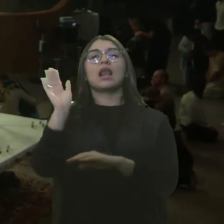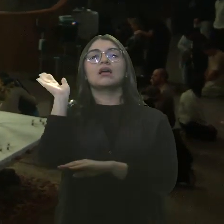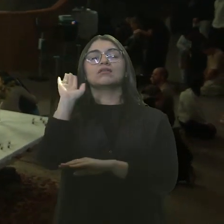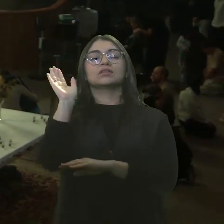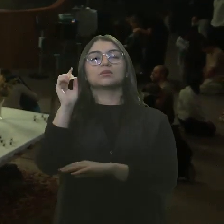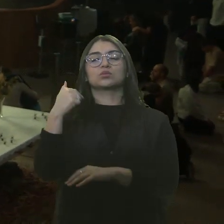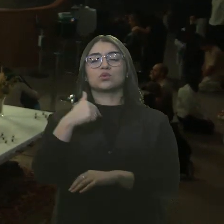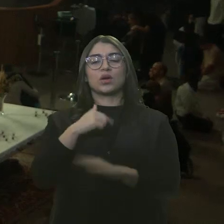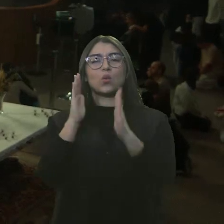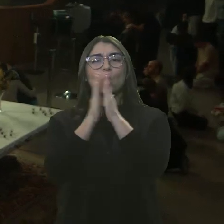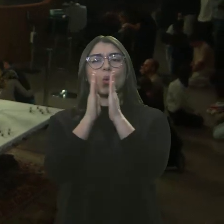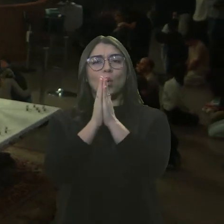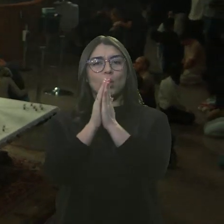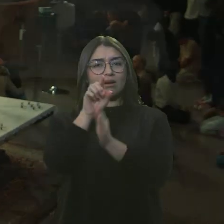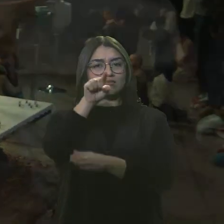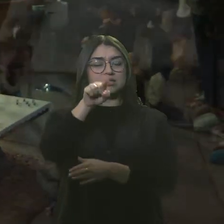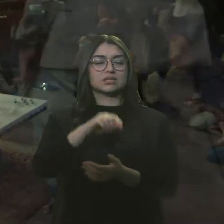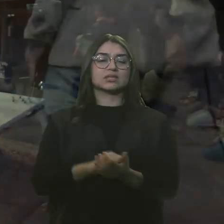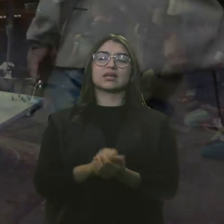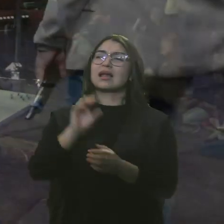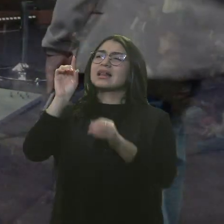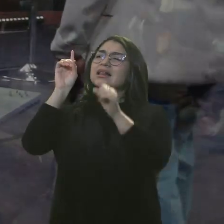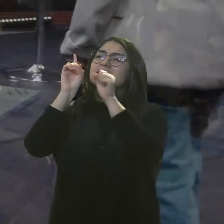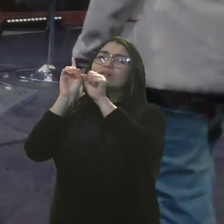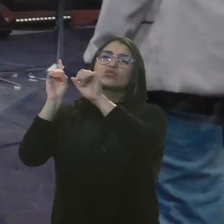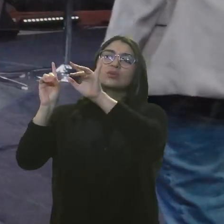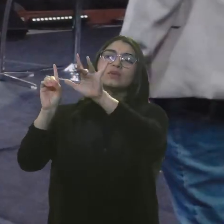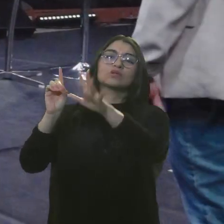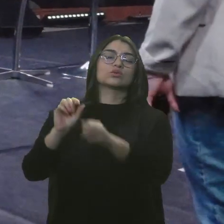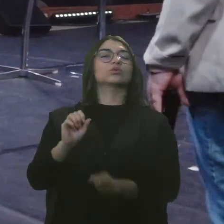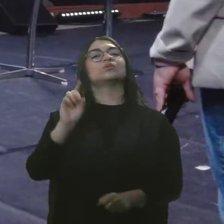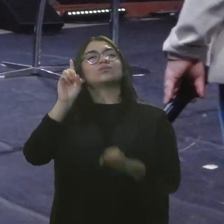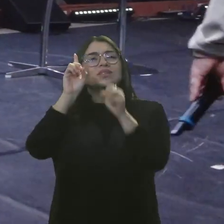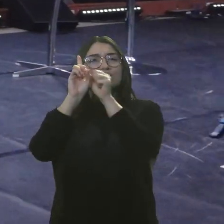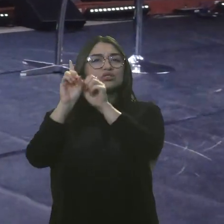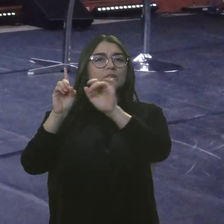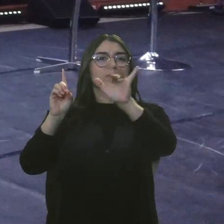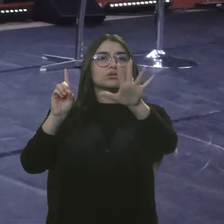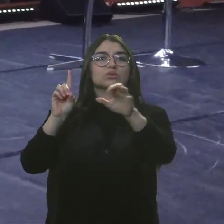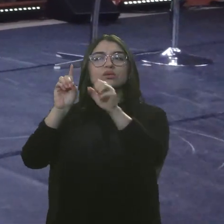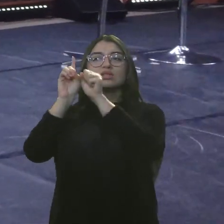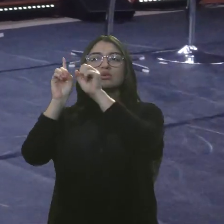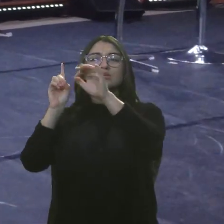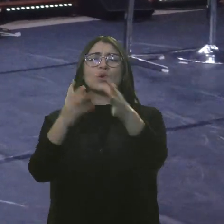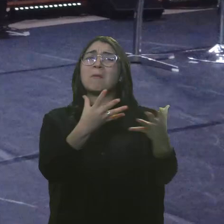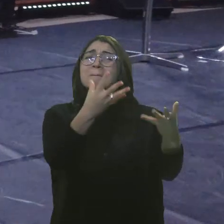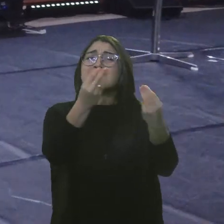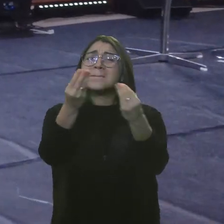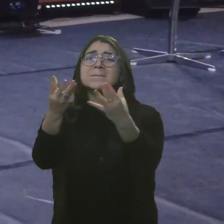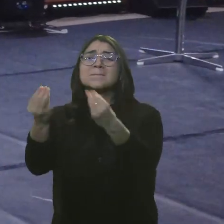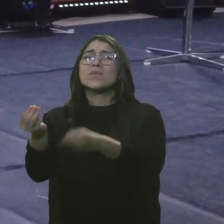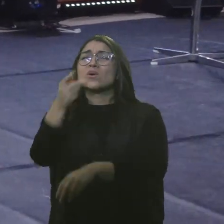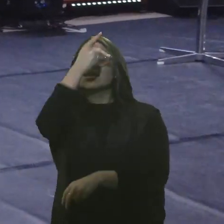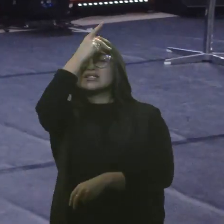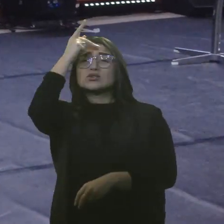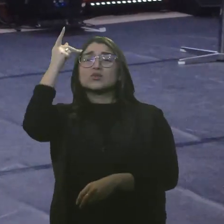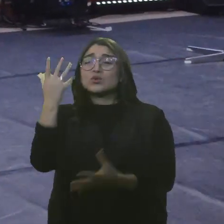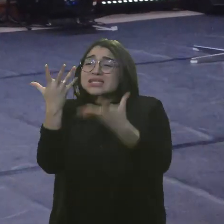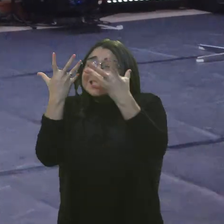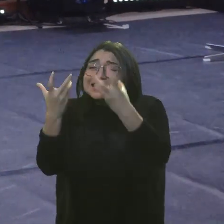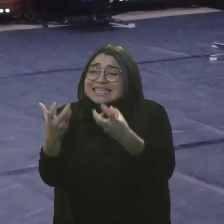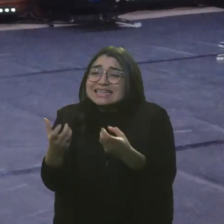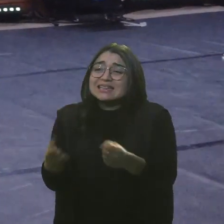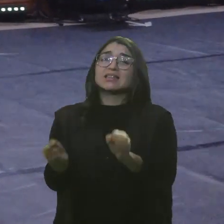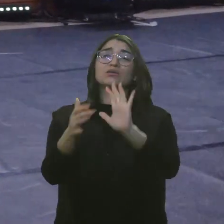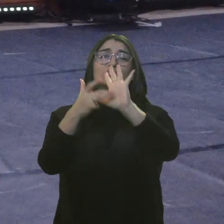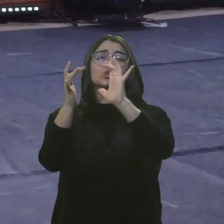você. Deus te abençoe, cara. Deus te abençoe, filho. Deus te abençoe ali atrás. Tem